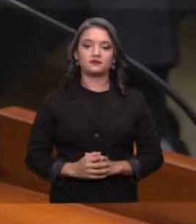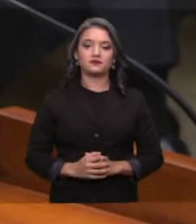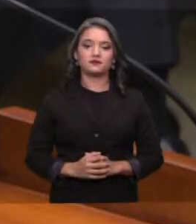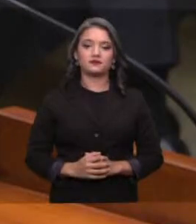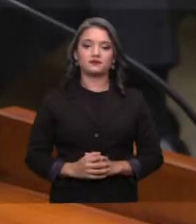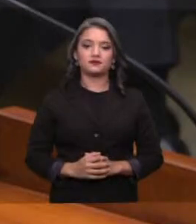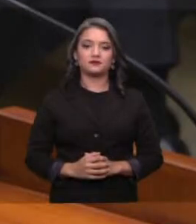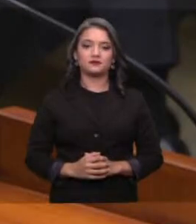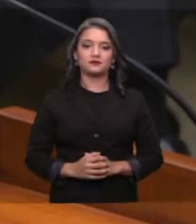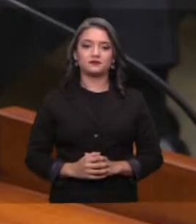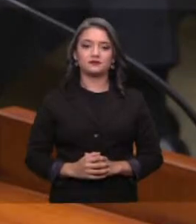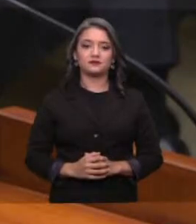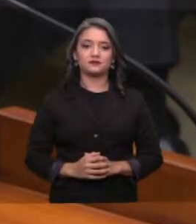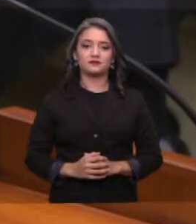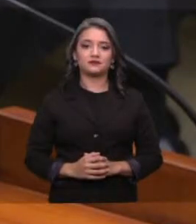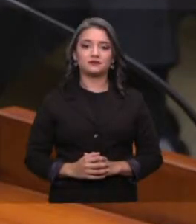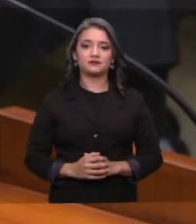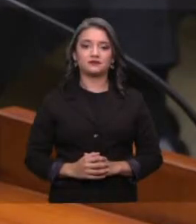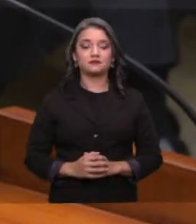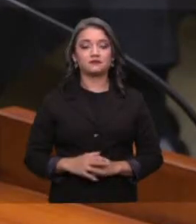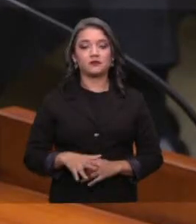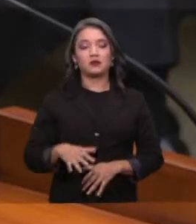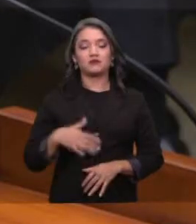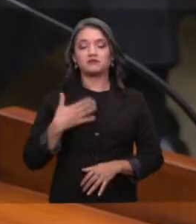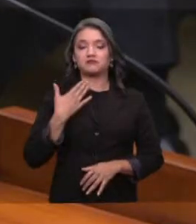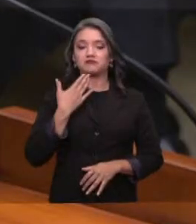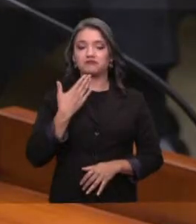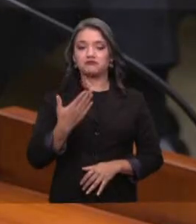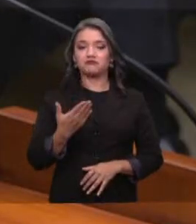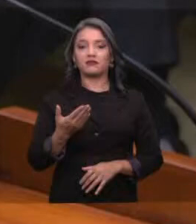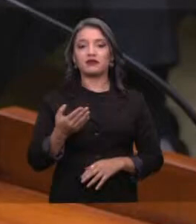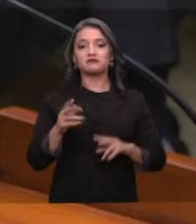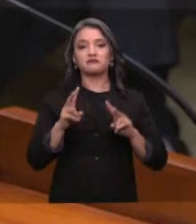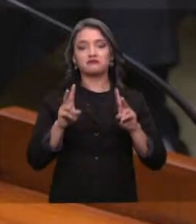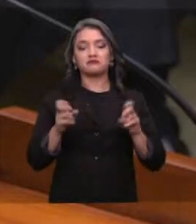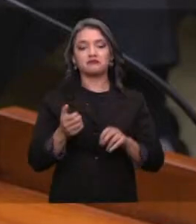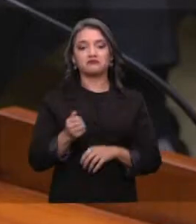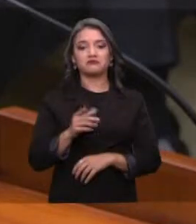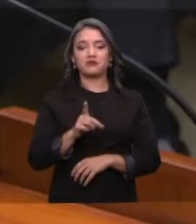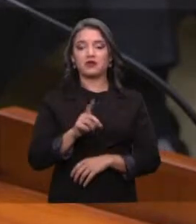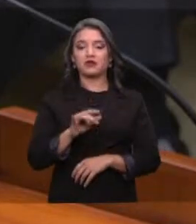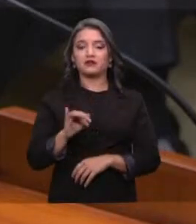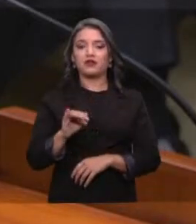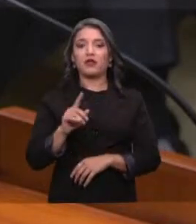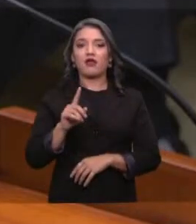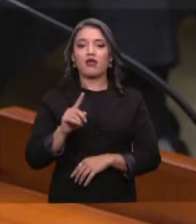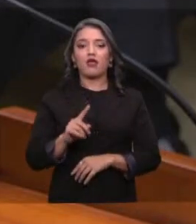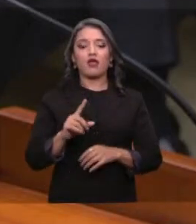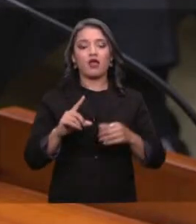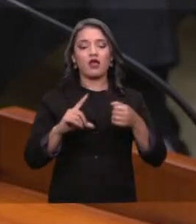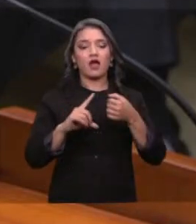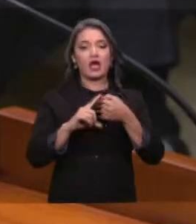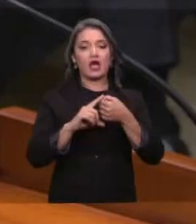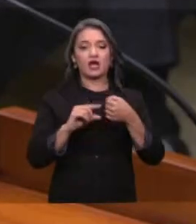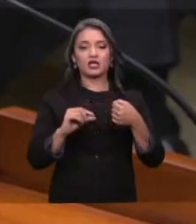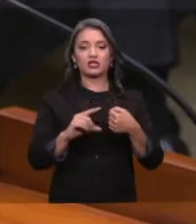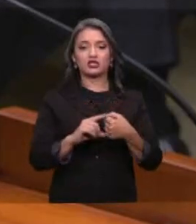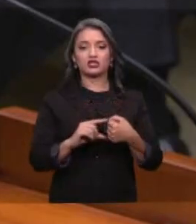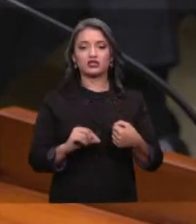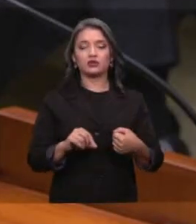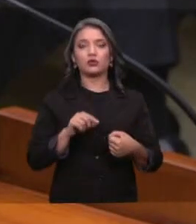pertinência temática da ação direta, que são dispositivos que dizem respeito ao